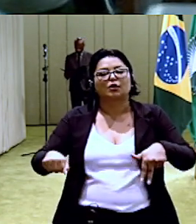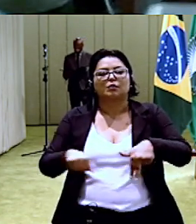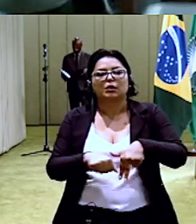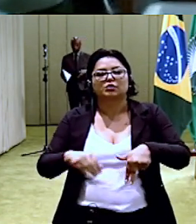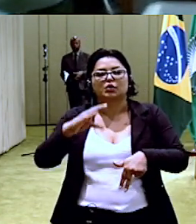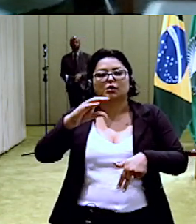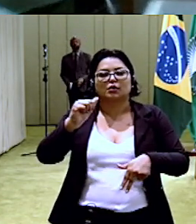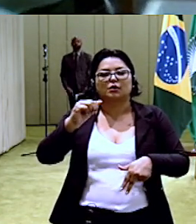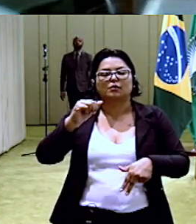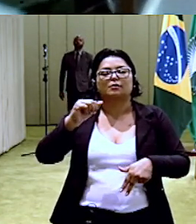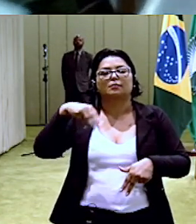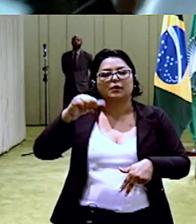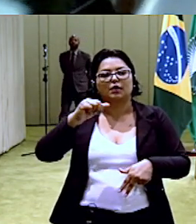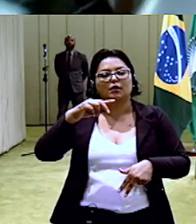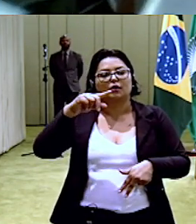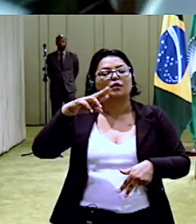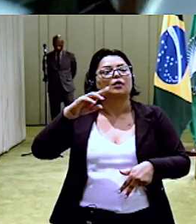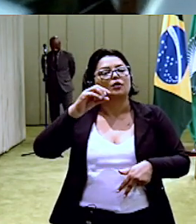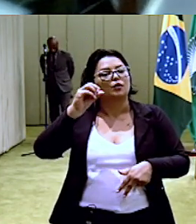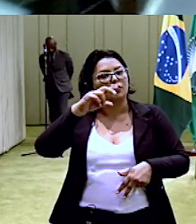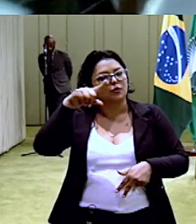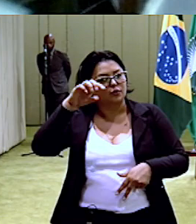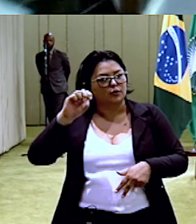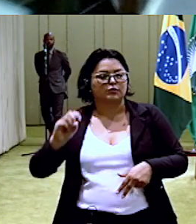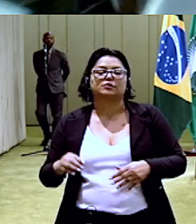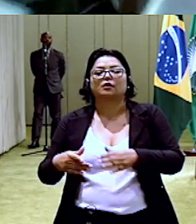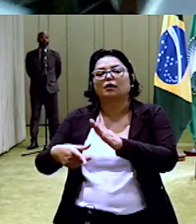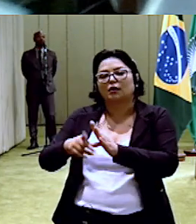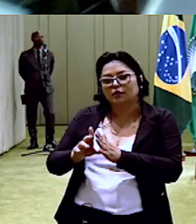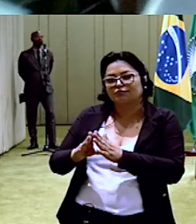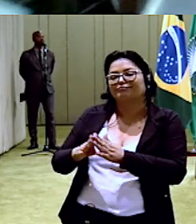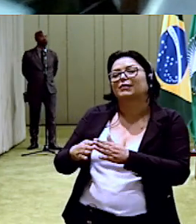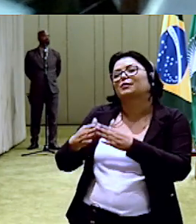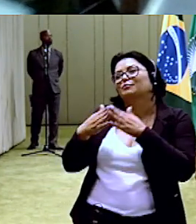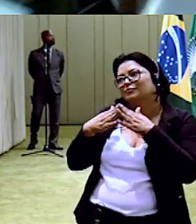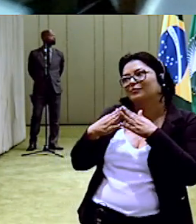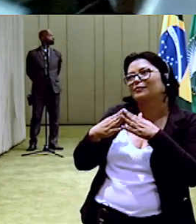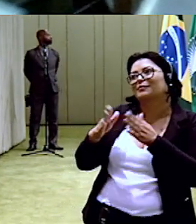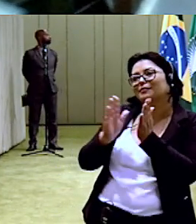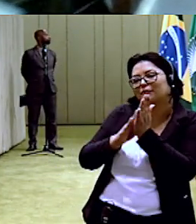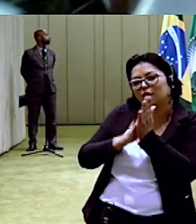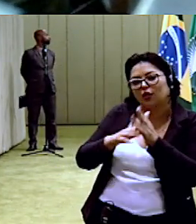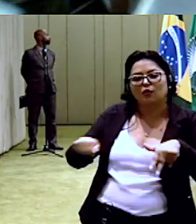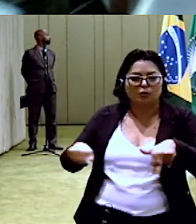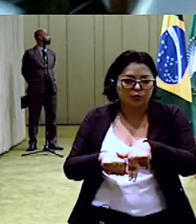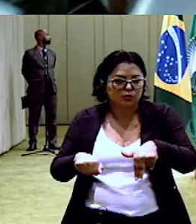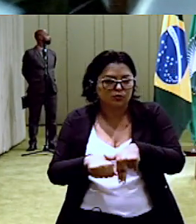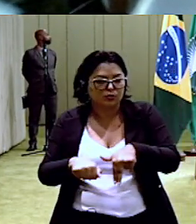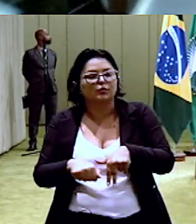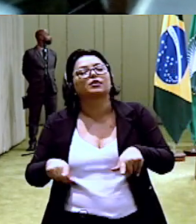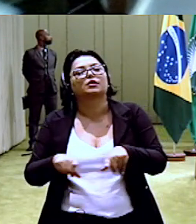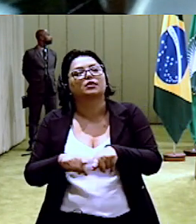Brasil. Antes de tudo, gostaria de solicitar autorização para parabenizar o excelentíssimo embaixador e